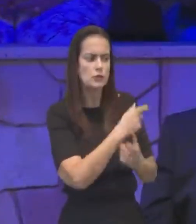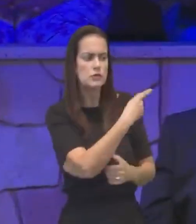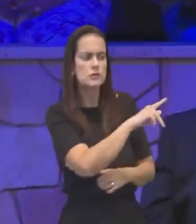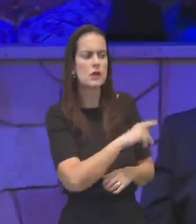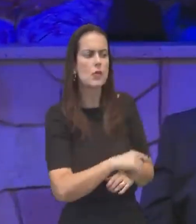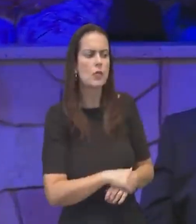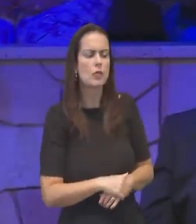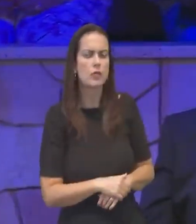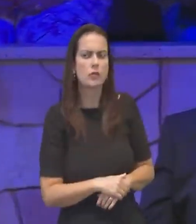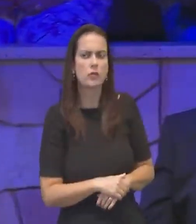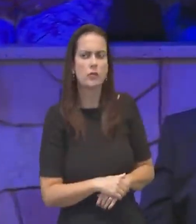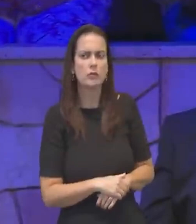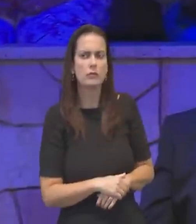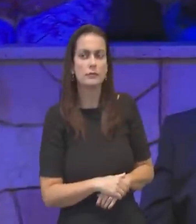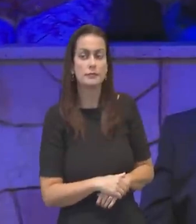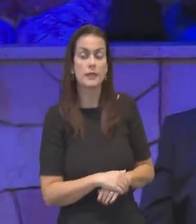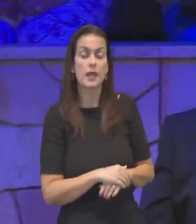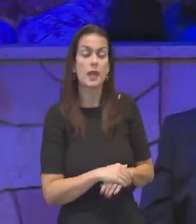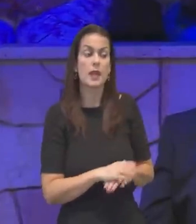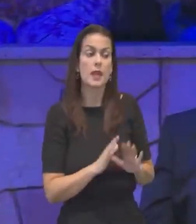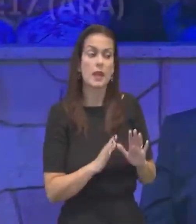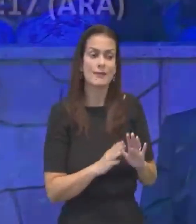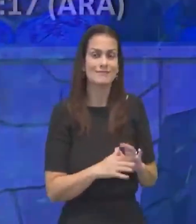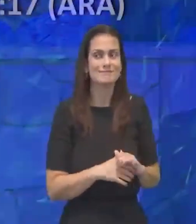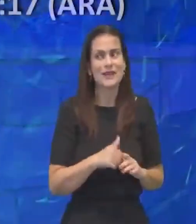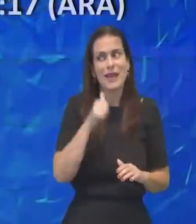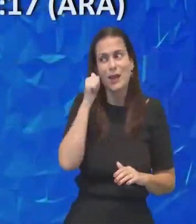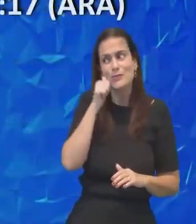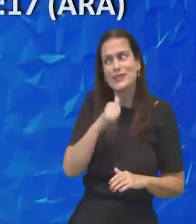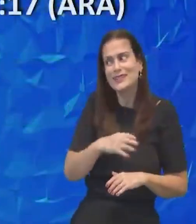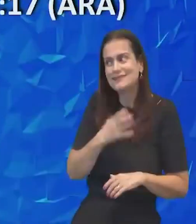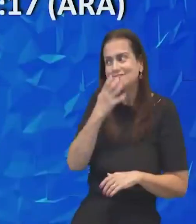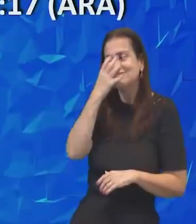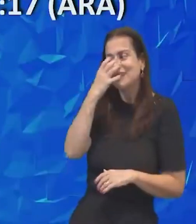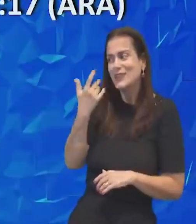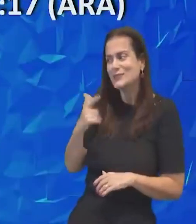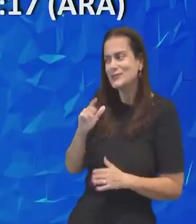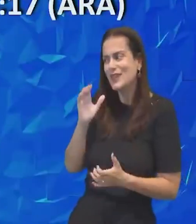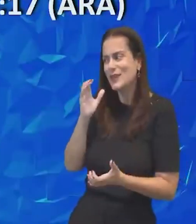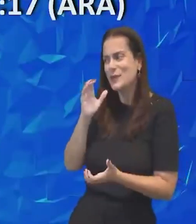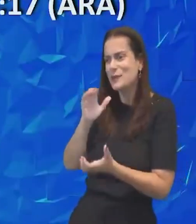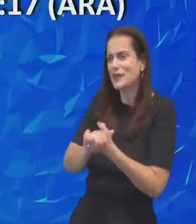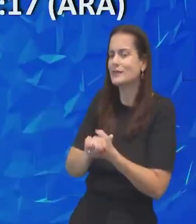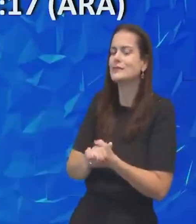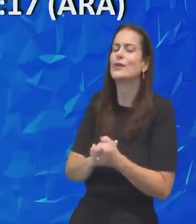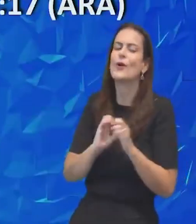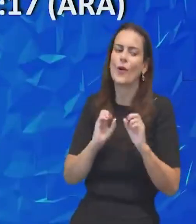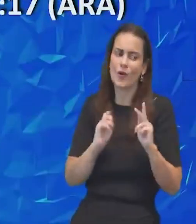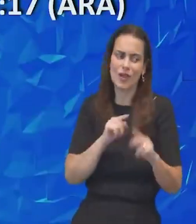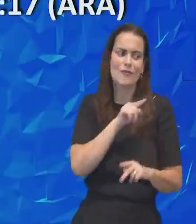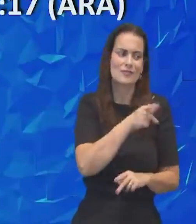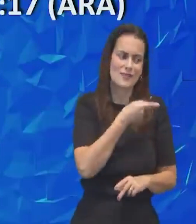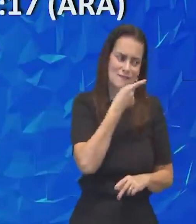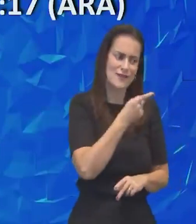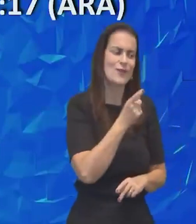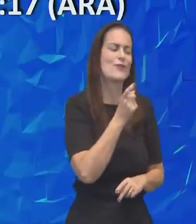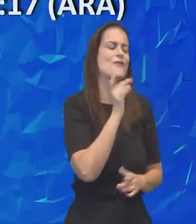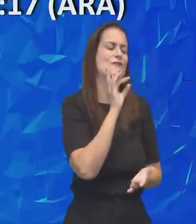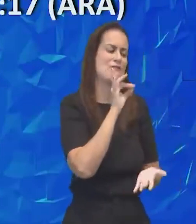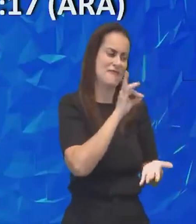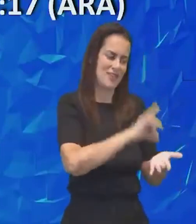E ela então no verso 17 responde: eu não tenho marido. Disse Jesus: disseste bem, não tenho